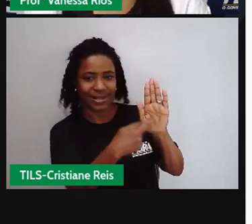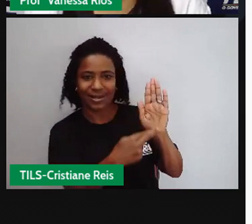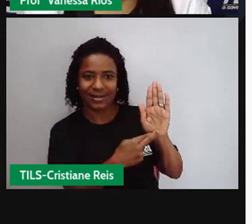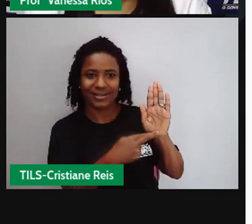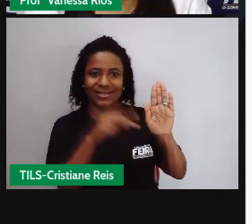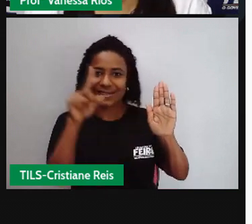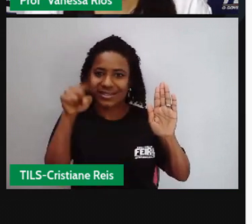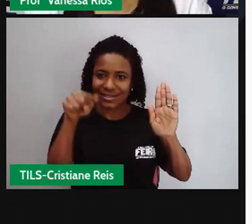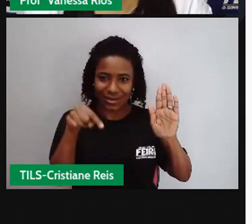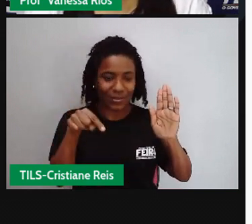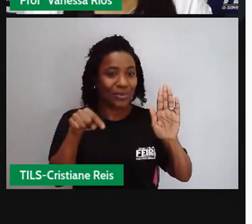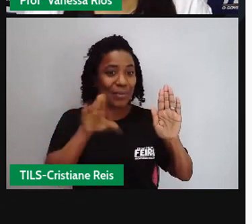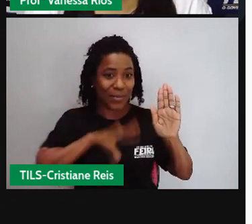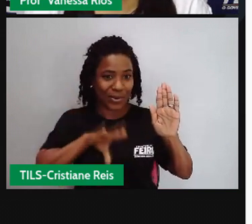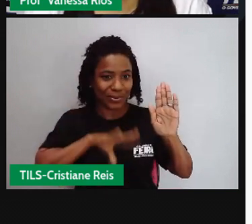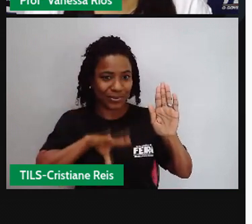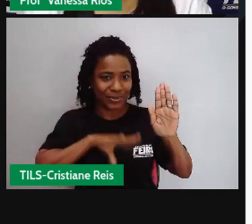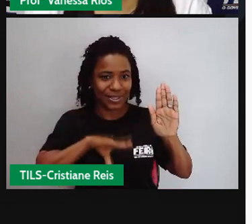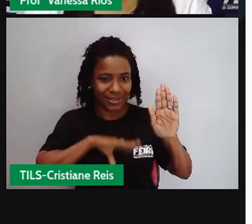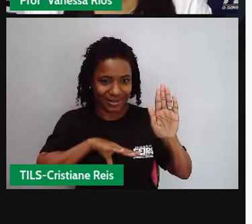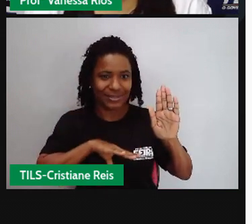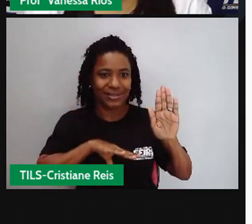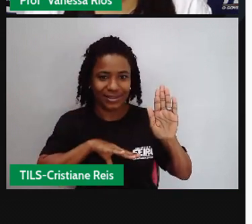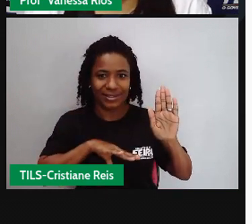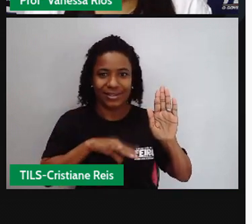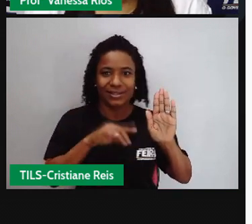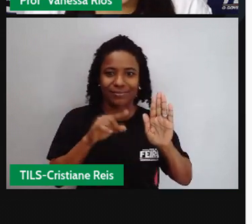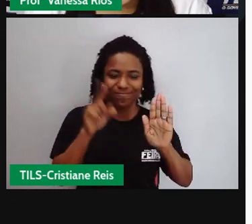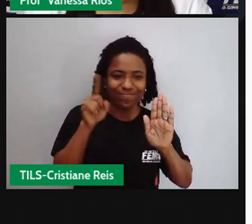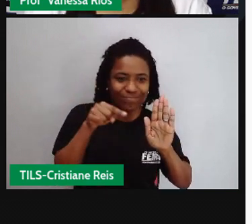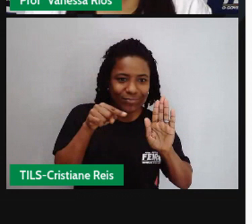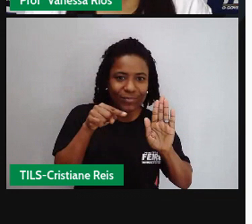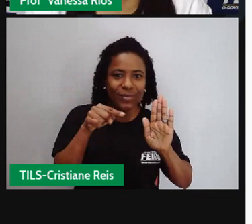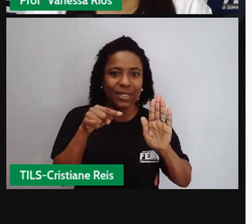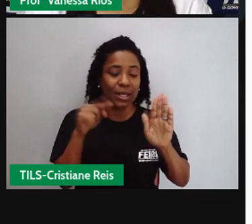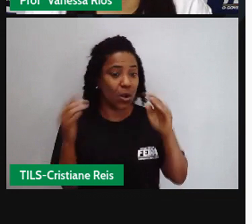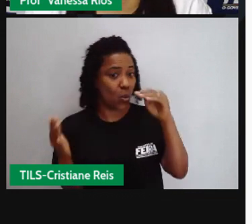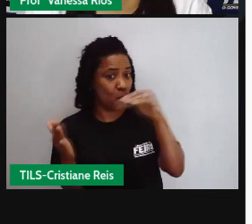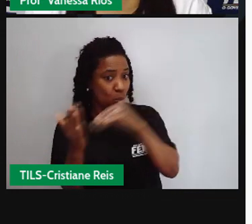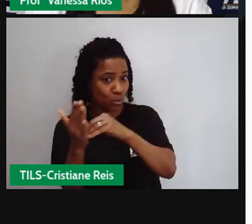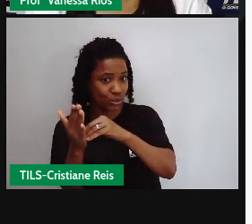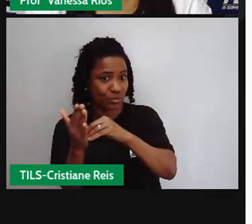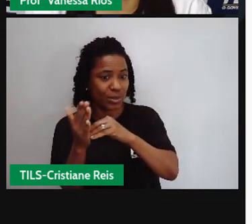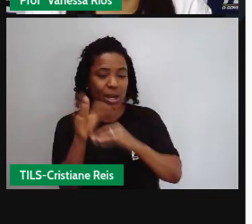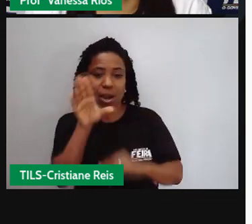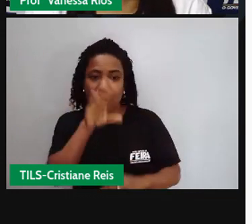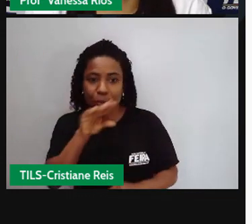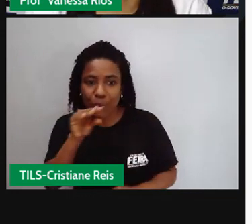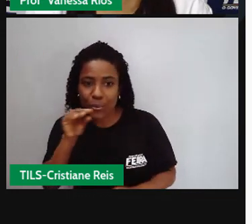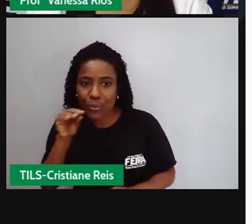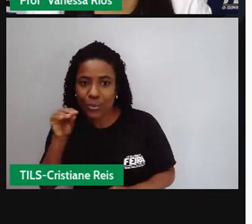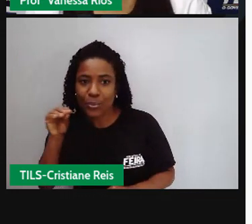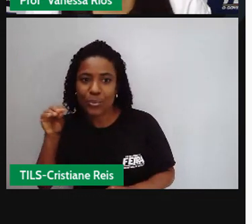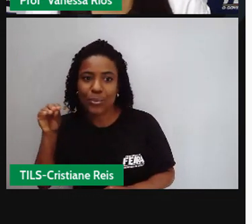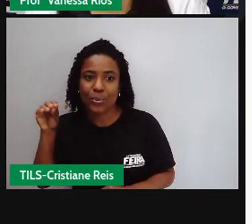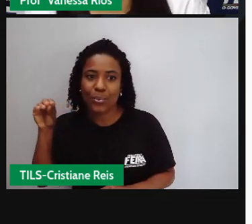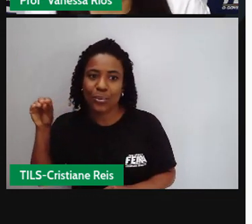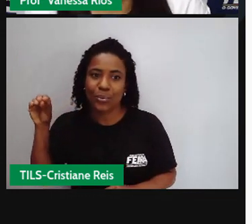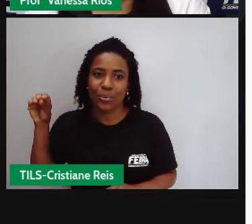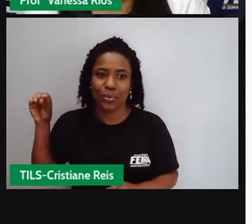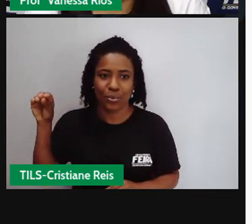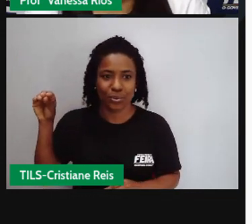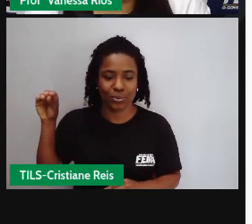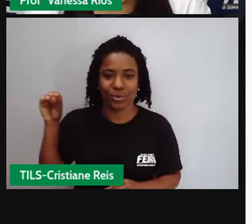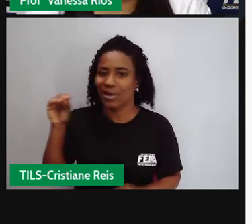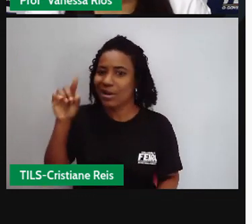terminadas em U, que tem como sílaba tônica a última, não recebem acentos e têm o som de U